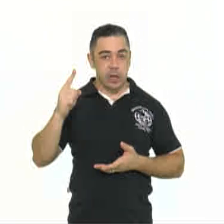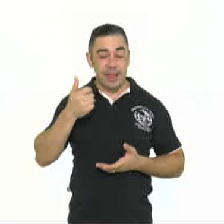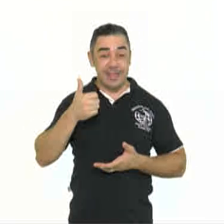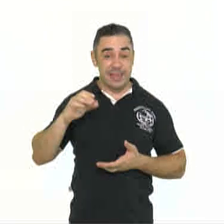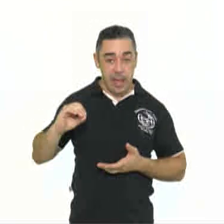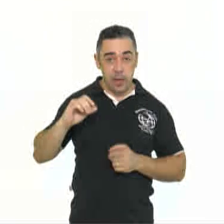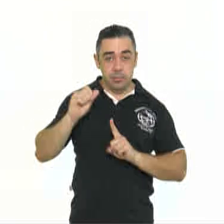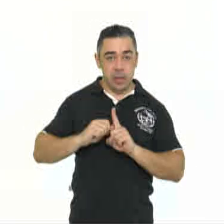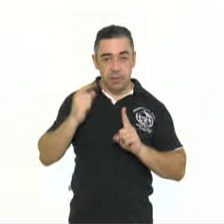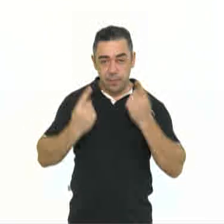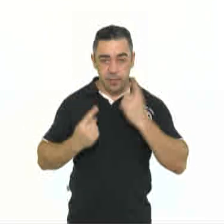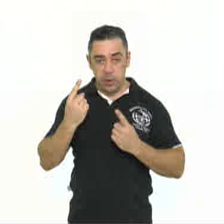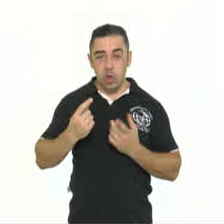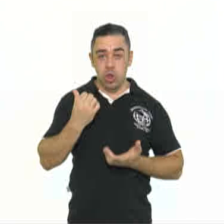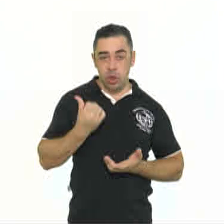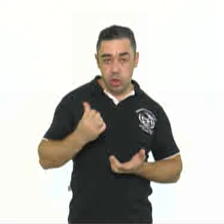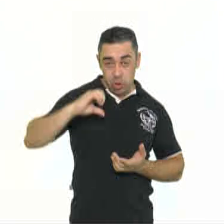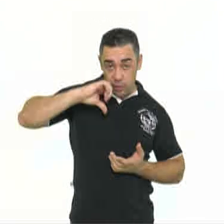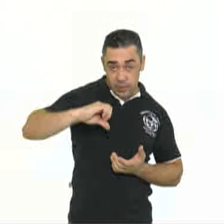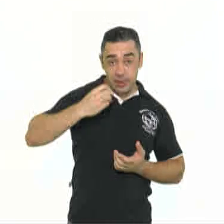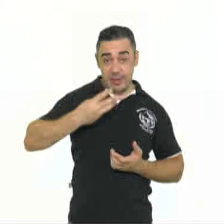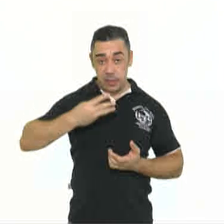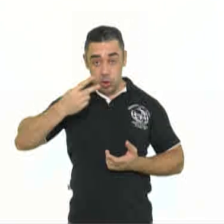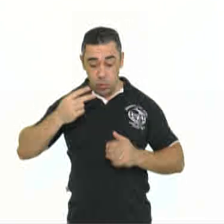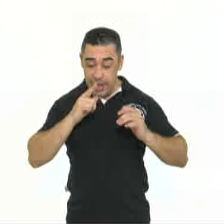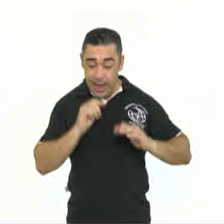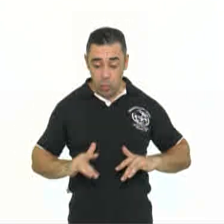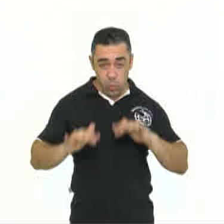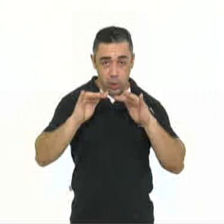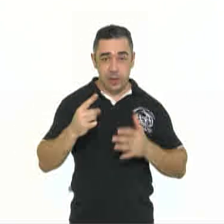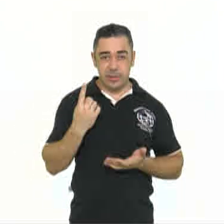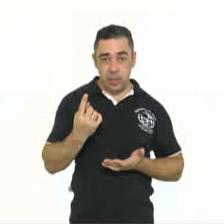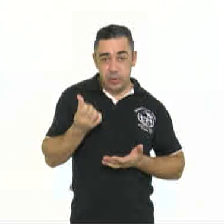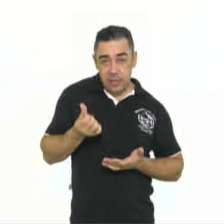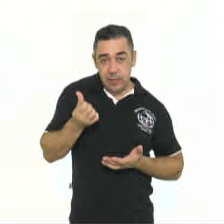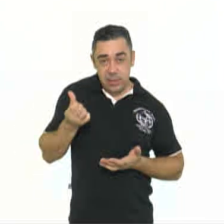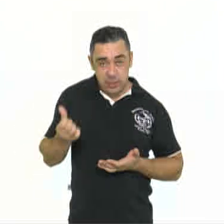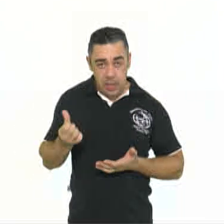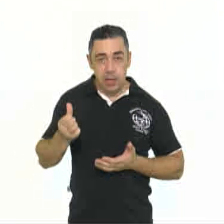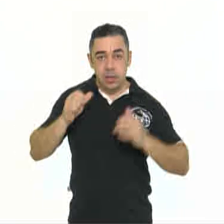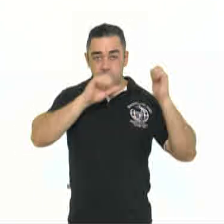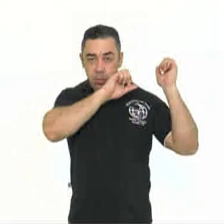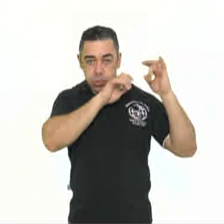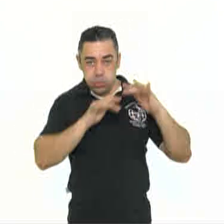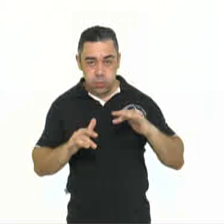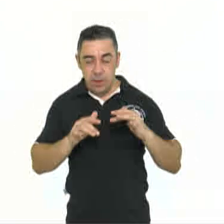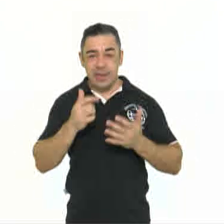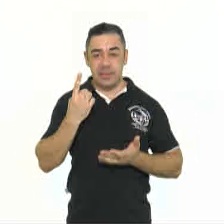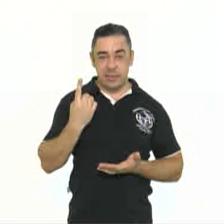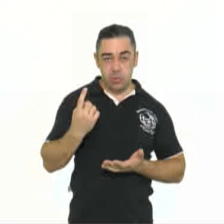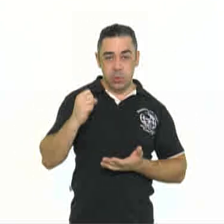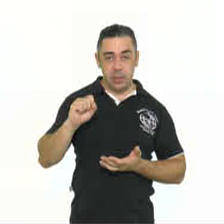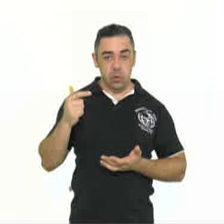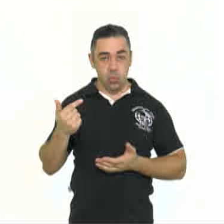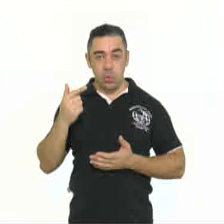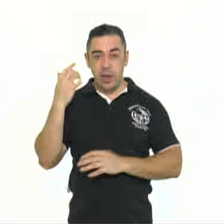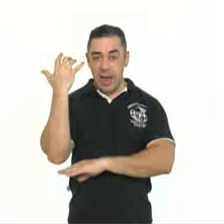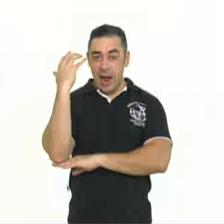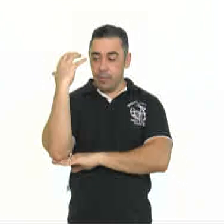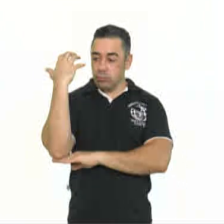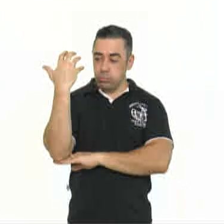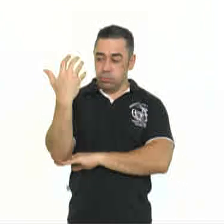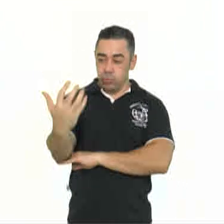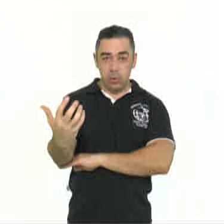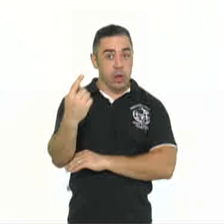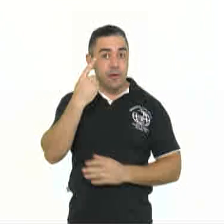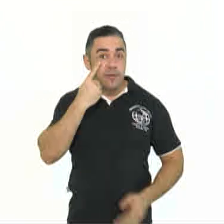foram 932 casos de enchentes, 176 desmoronamentos e 182 árvores caíram. Olha só,